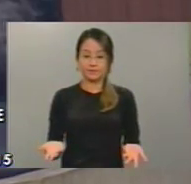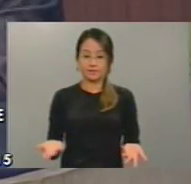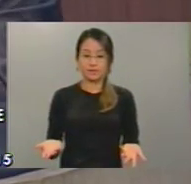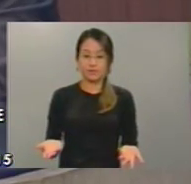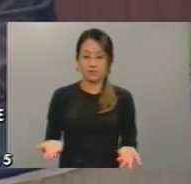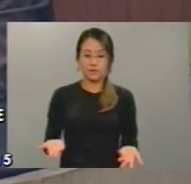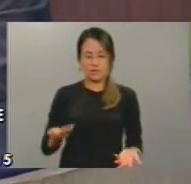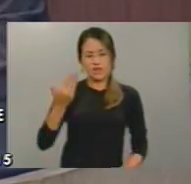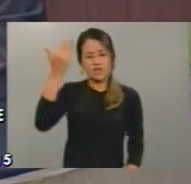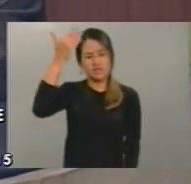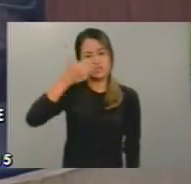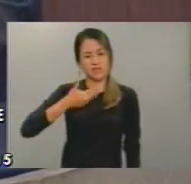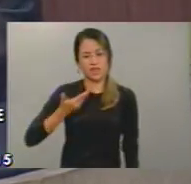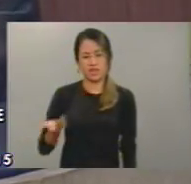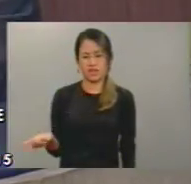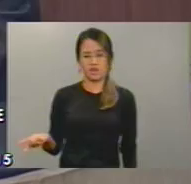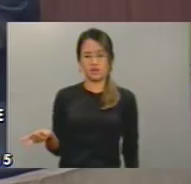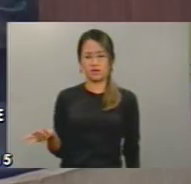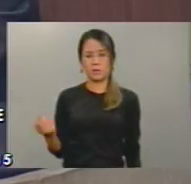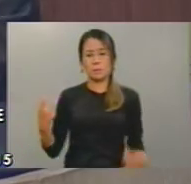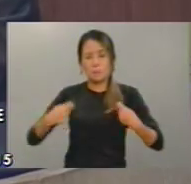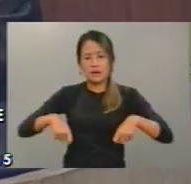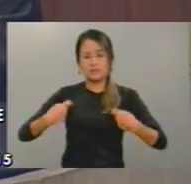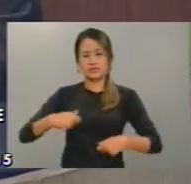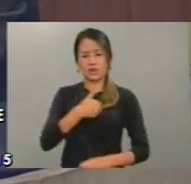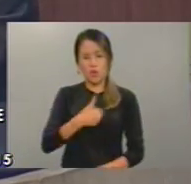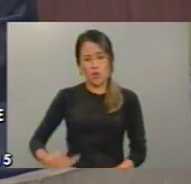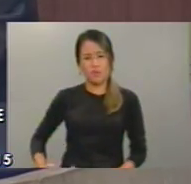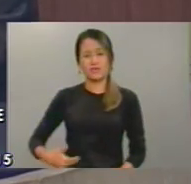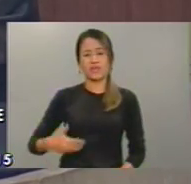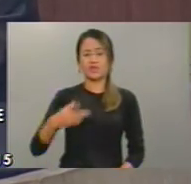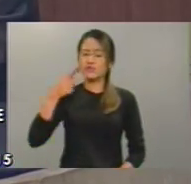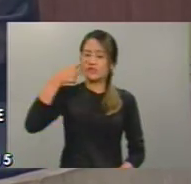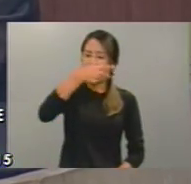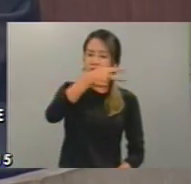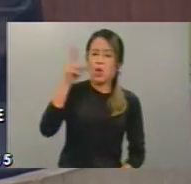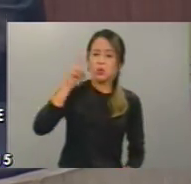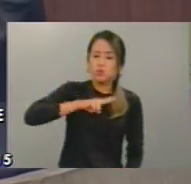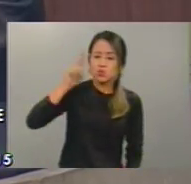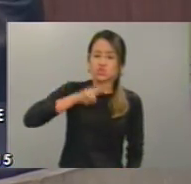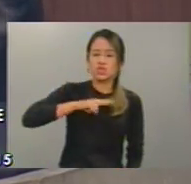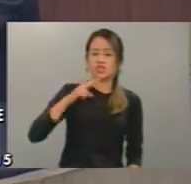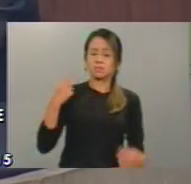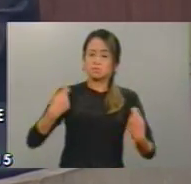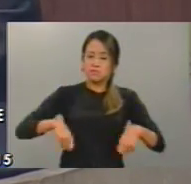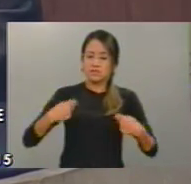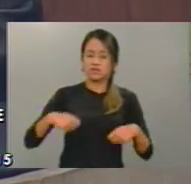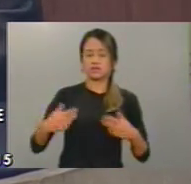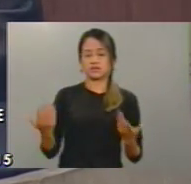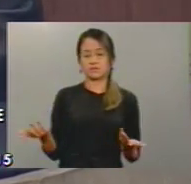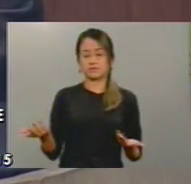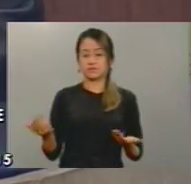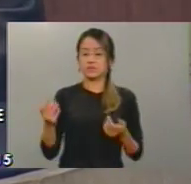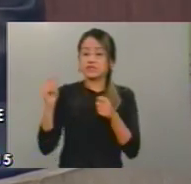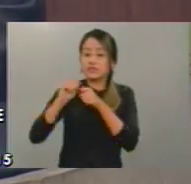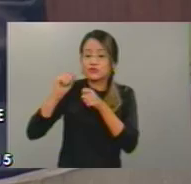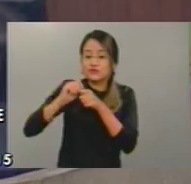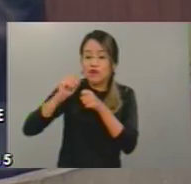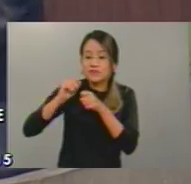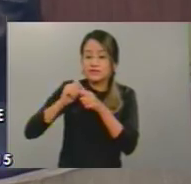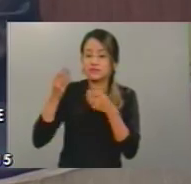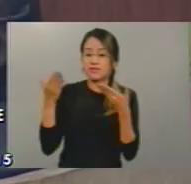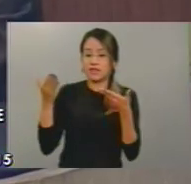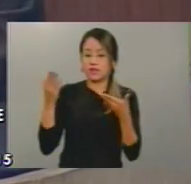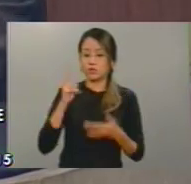é sério do gestor reconhecer que ele tem às suas mãos uma situação de emergência, até para ele dizer à sociedade